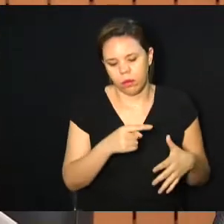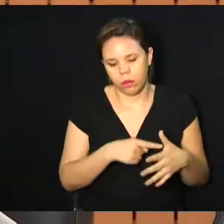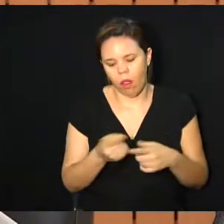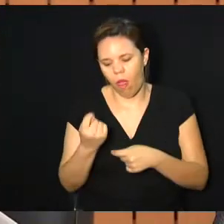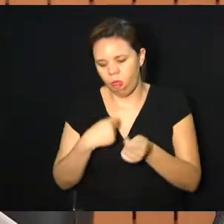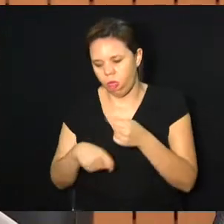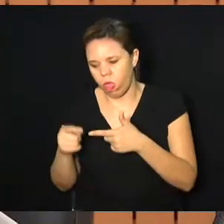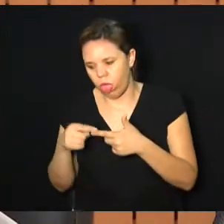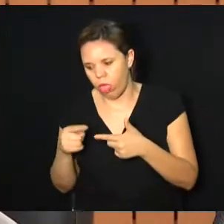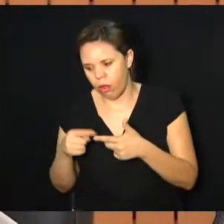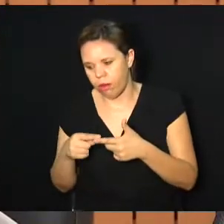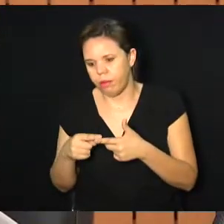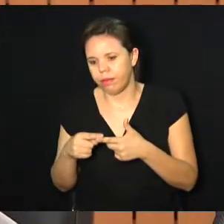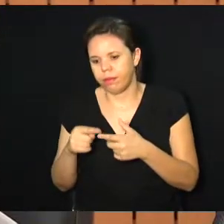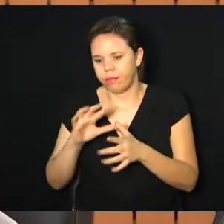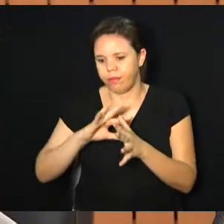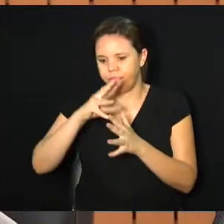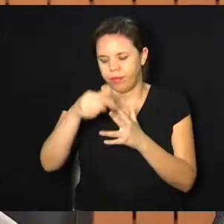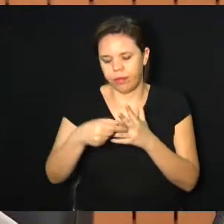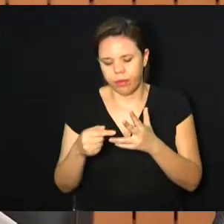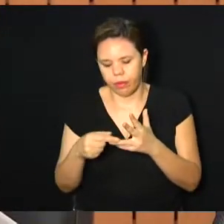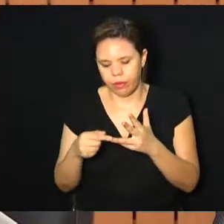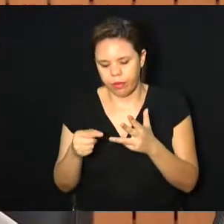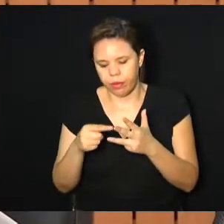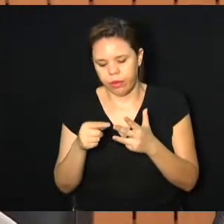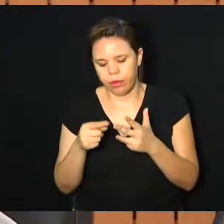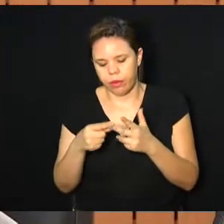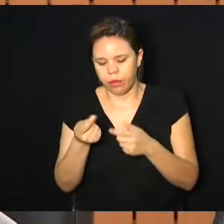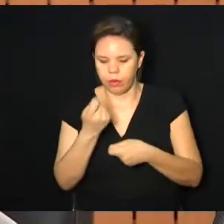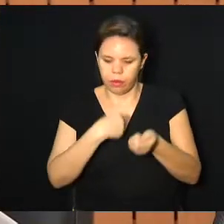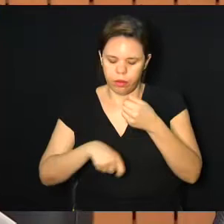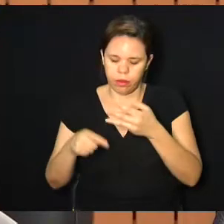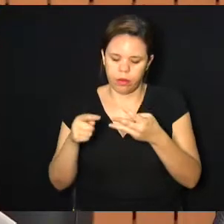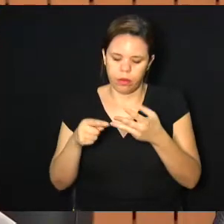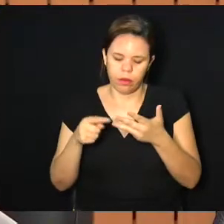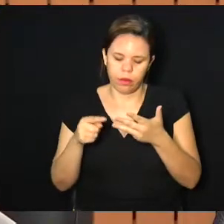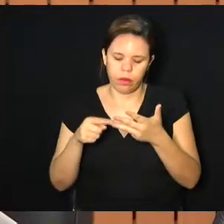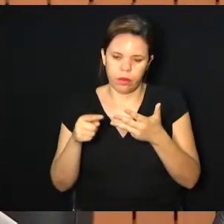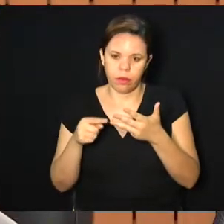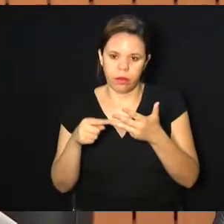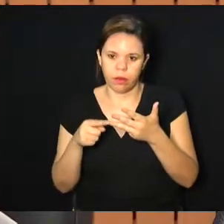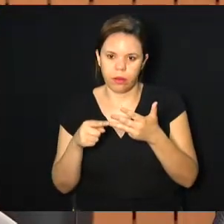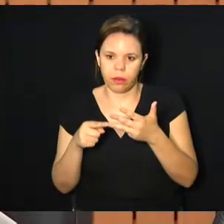economia, meio ambiente, administração,